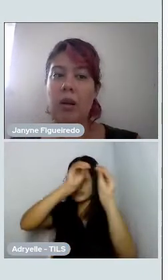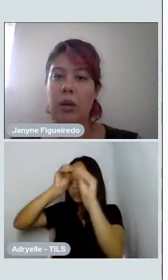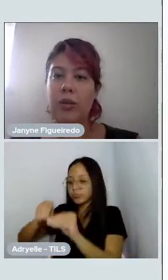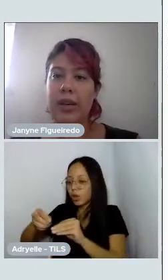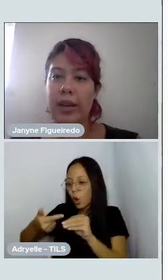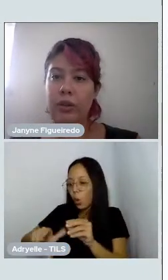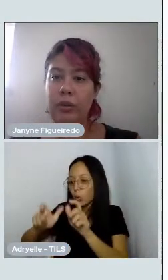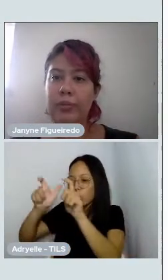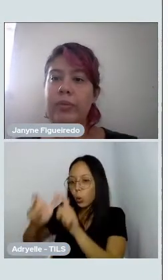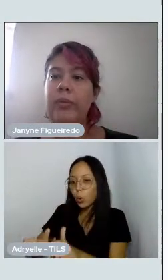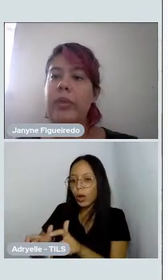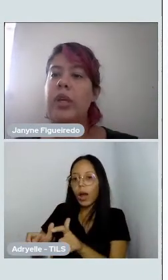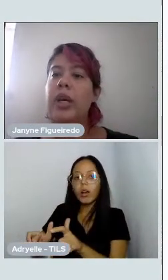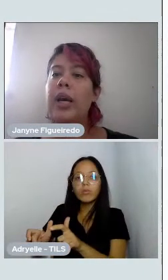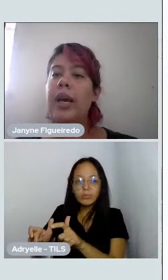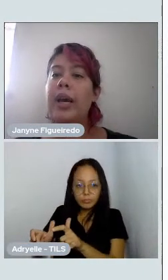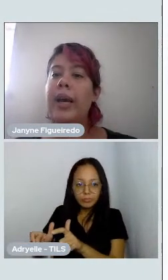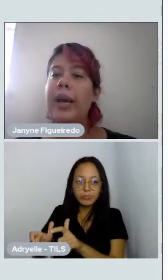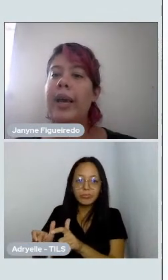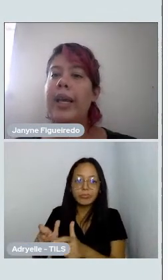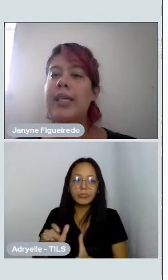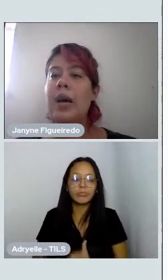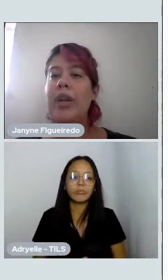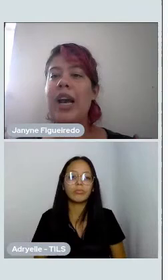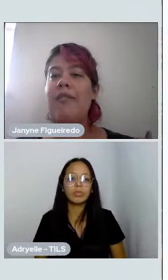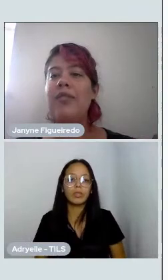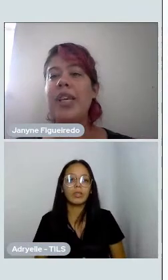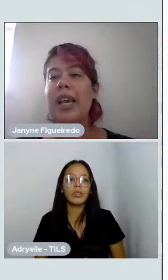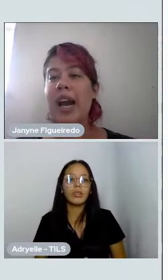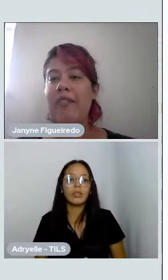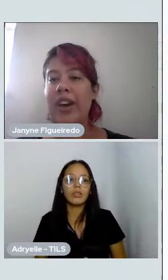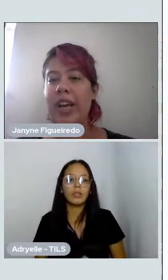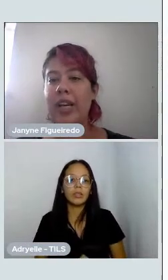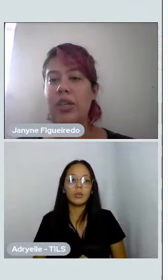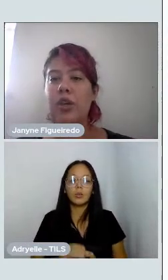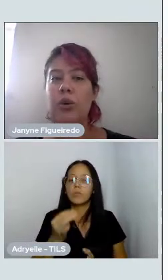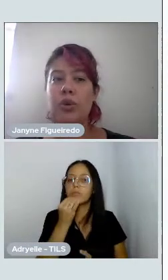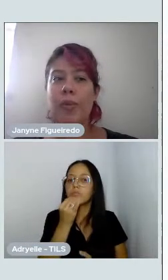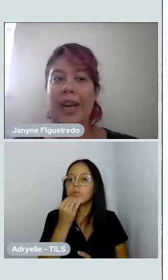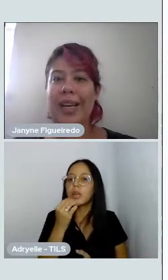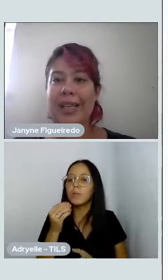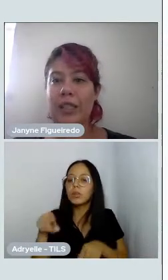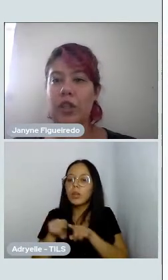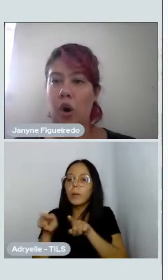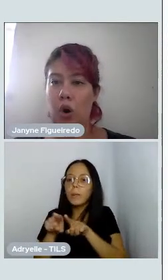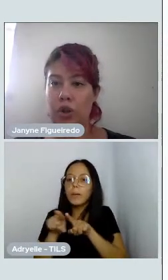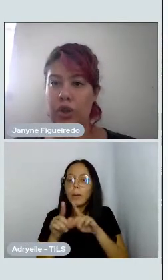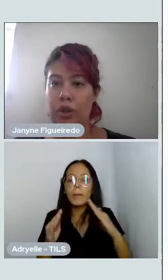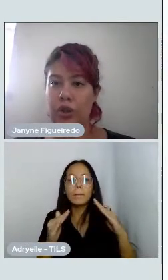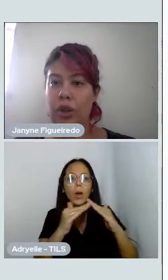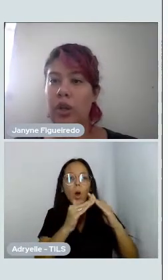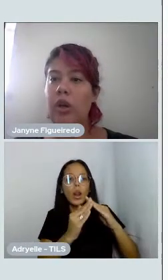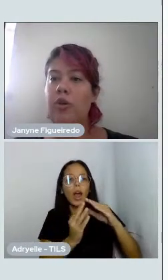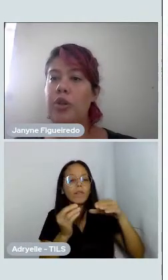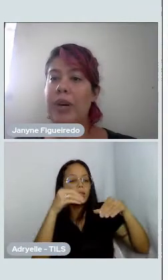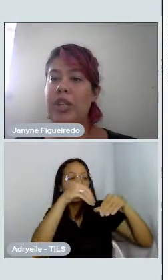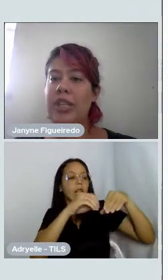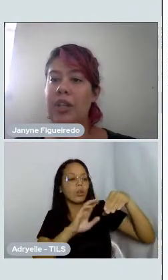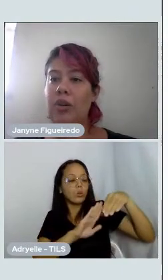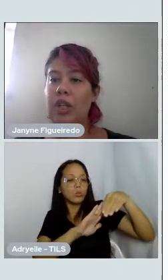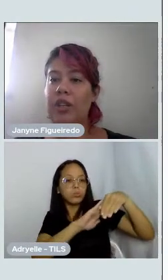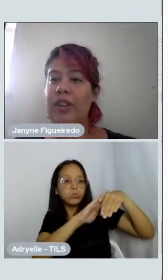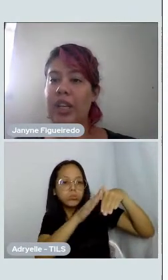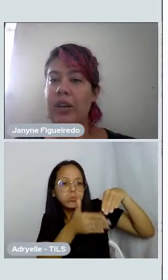outro território, certo? Eles abrigavam-se em cavernas ou sobre grandes rochas.